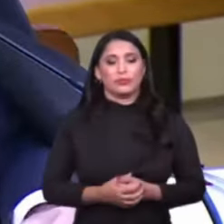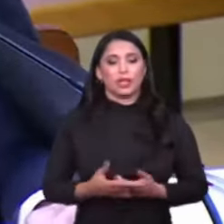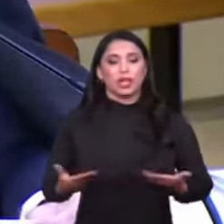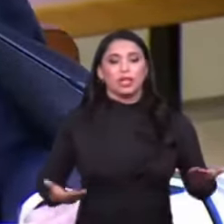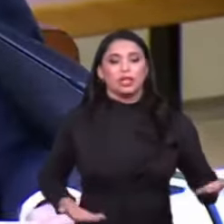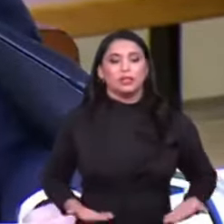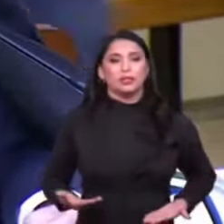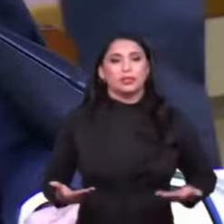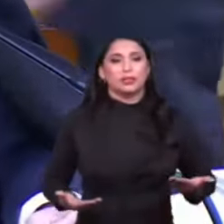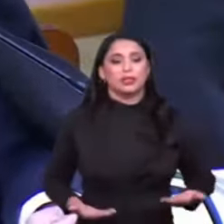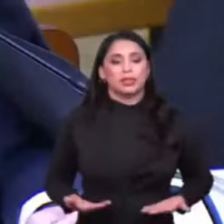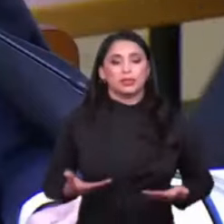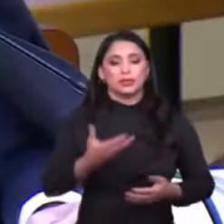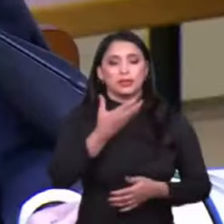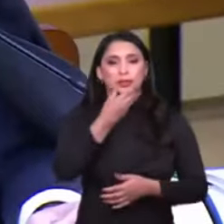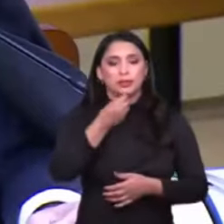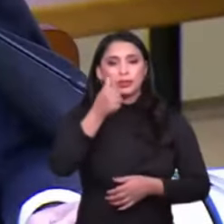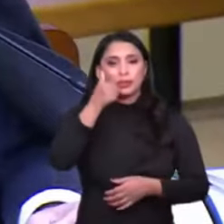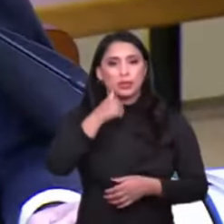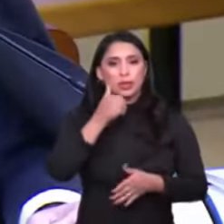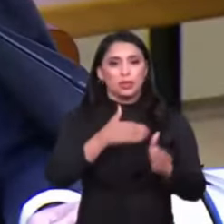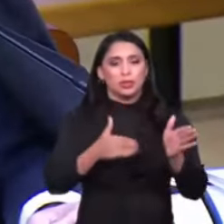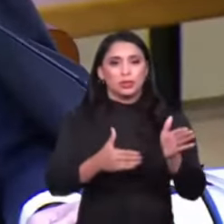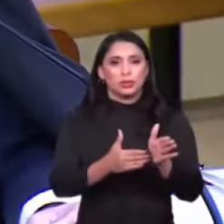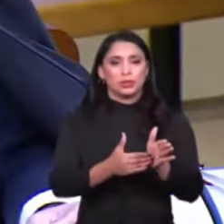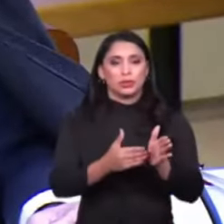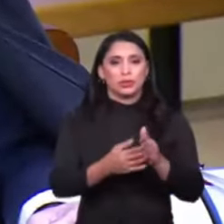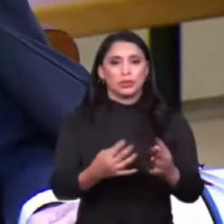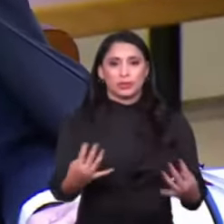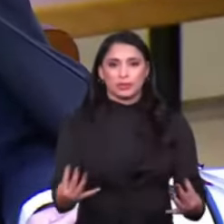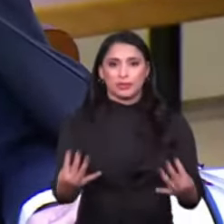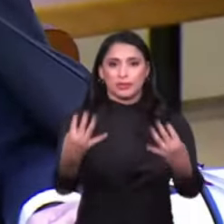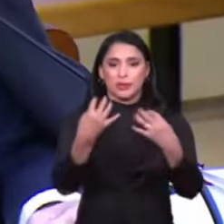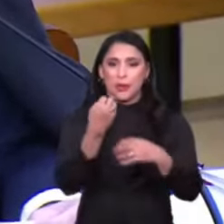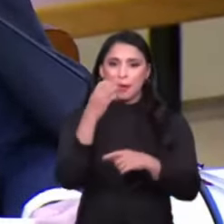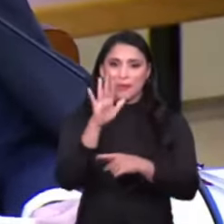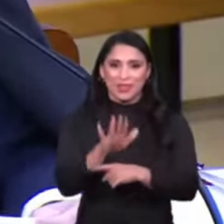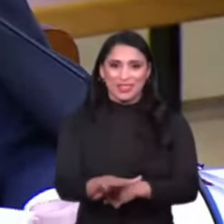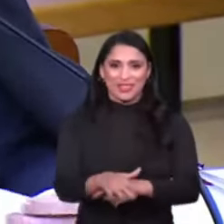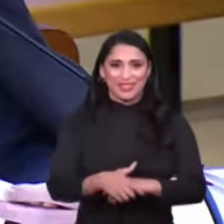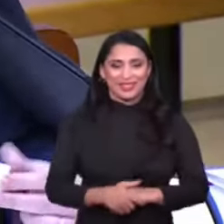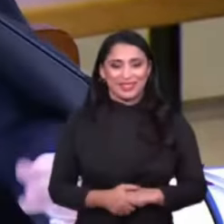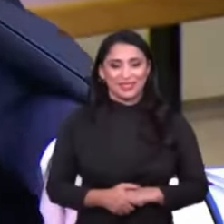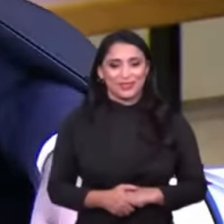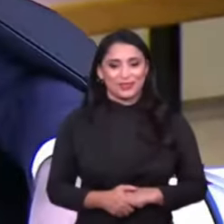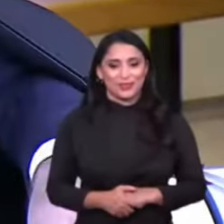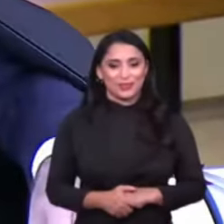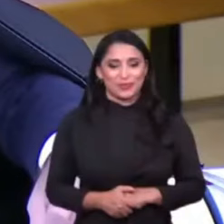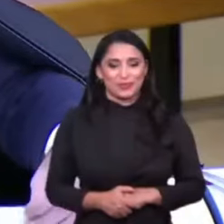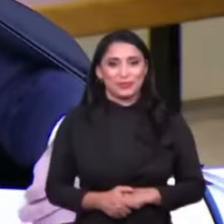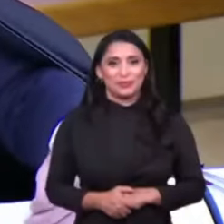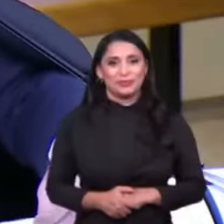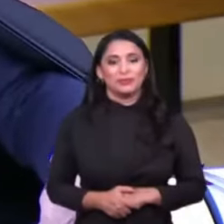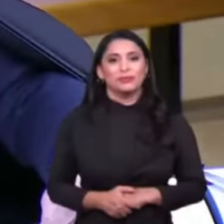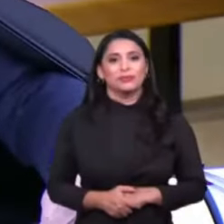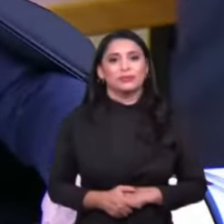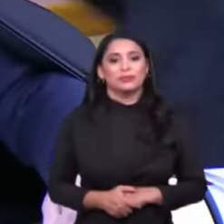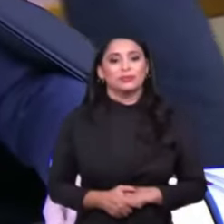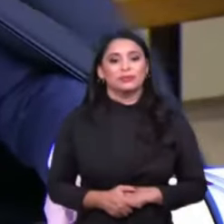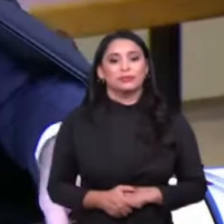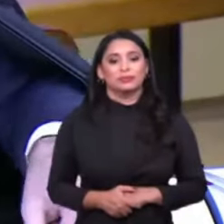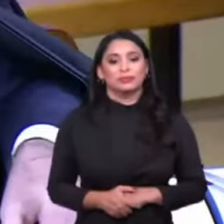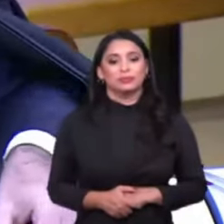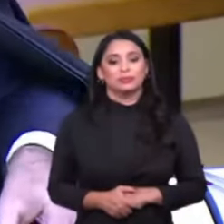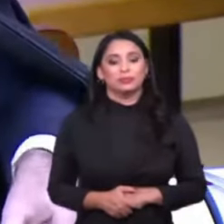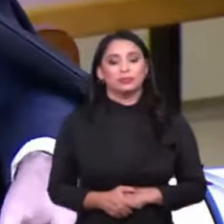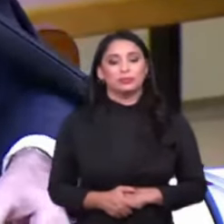servidores e servidoras e aqueles que nos acompanham, uma boa tarde. Senhor presidente, eu